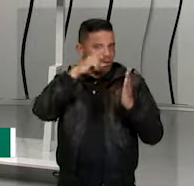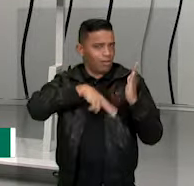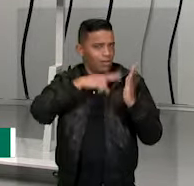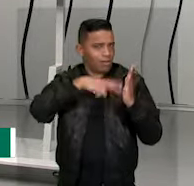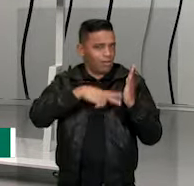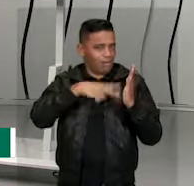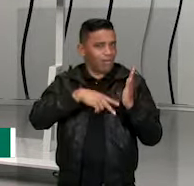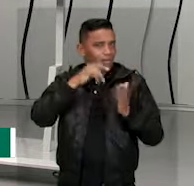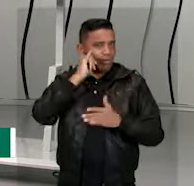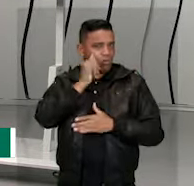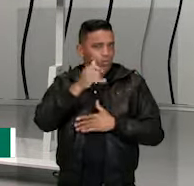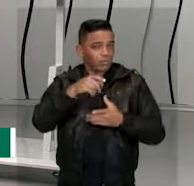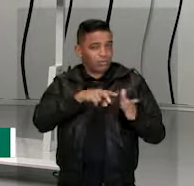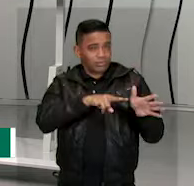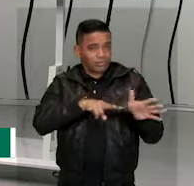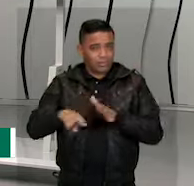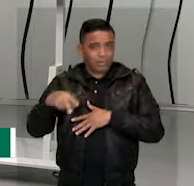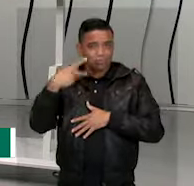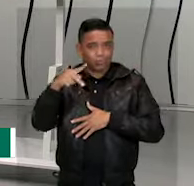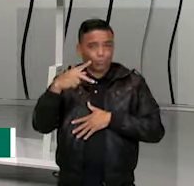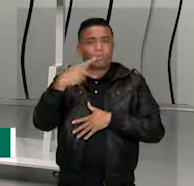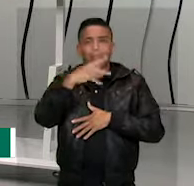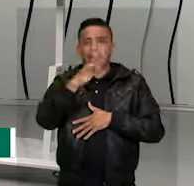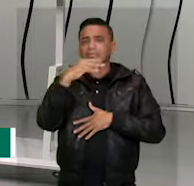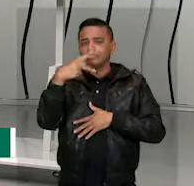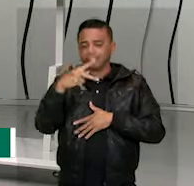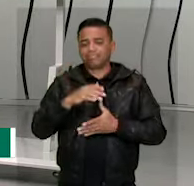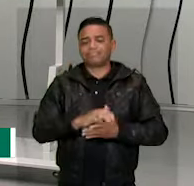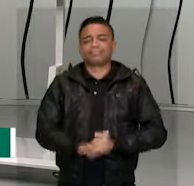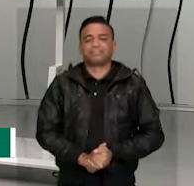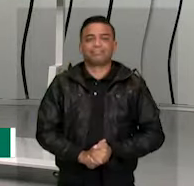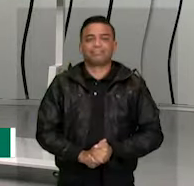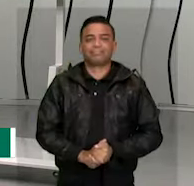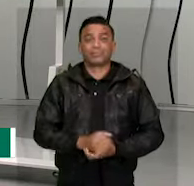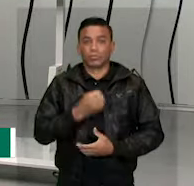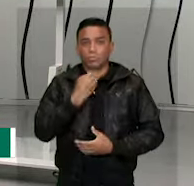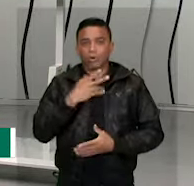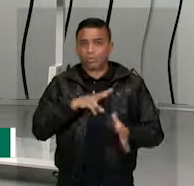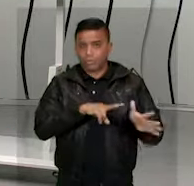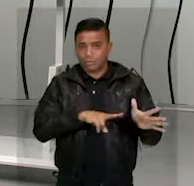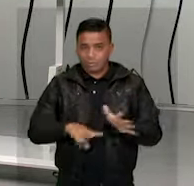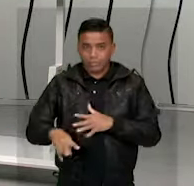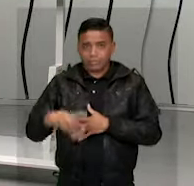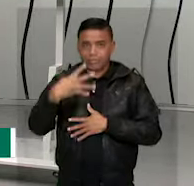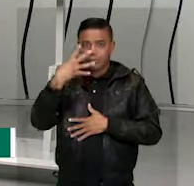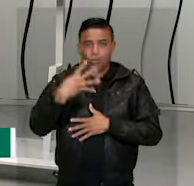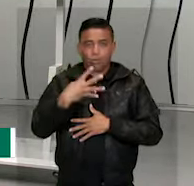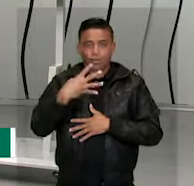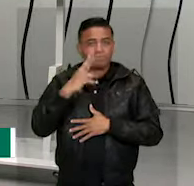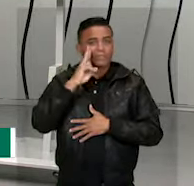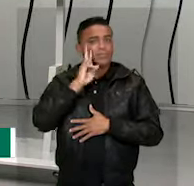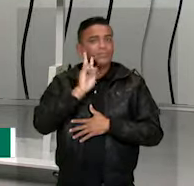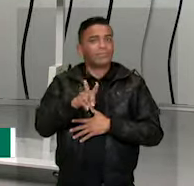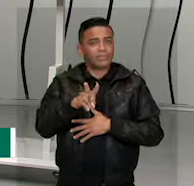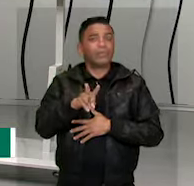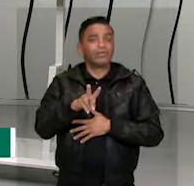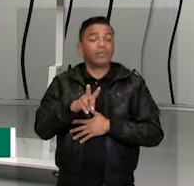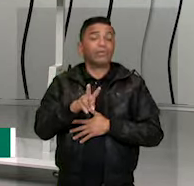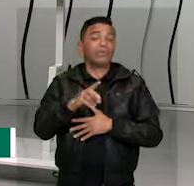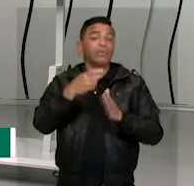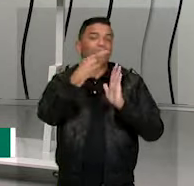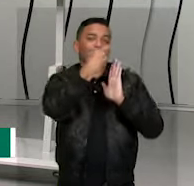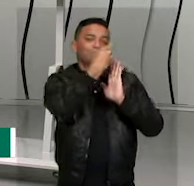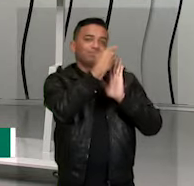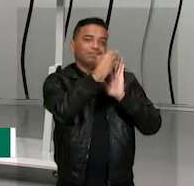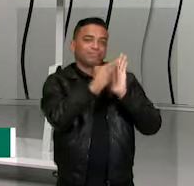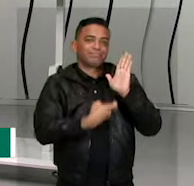na semana que você está estudando no seu PET. Bom, então nessa semana 4 você vai deparar com esse texto,